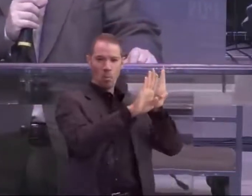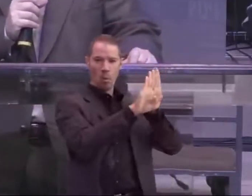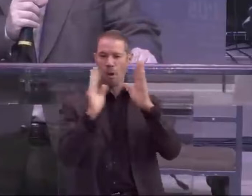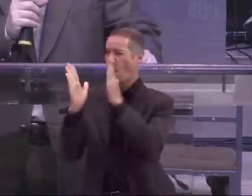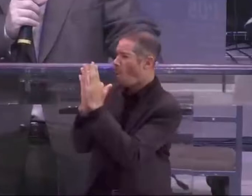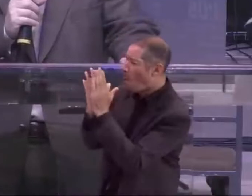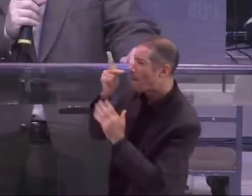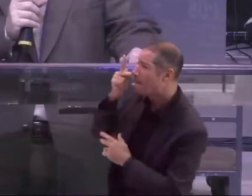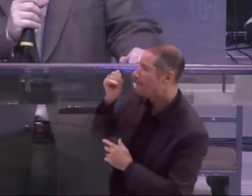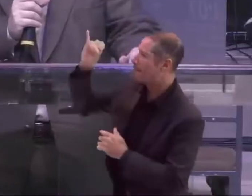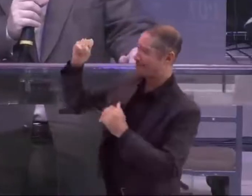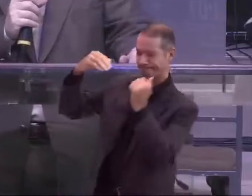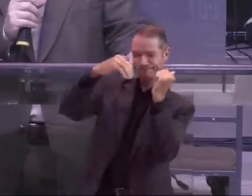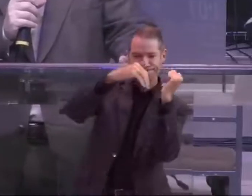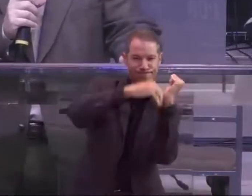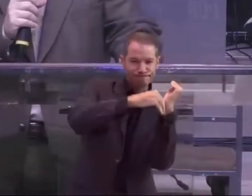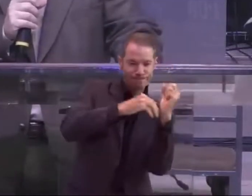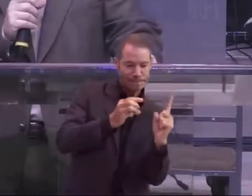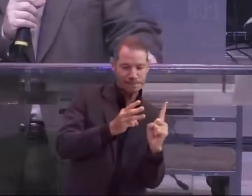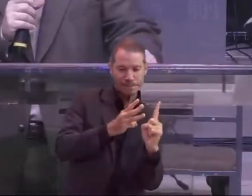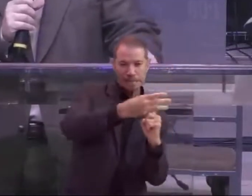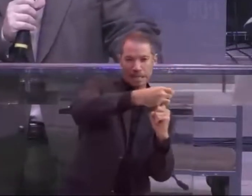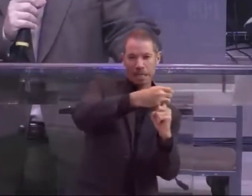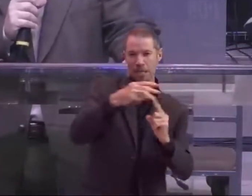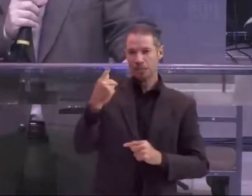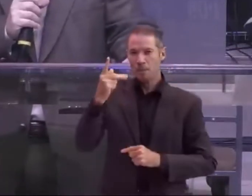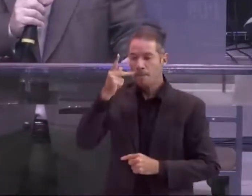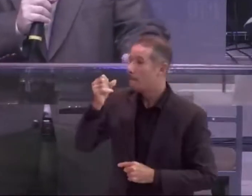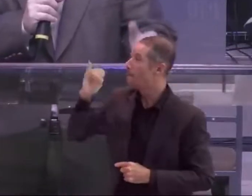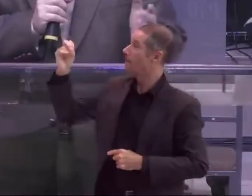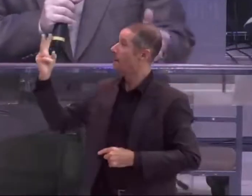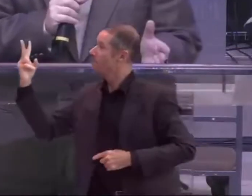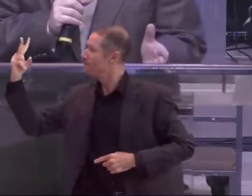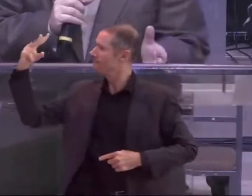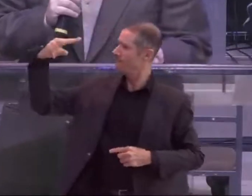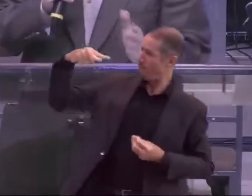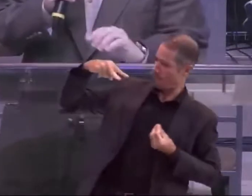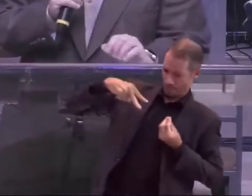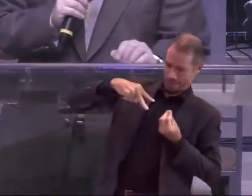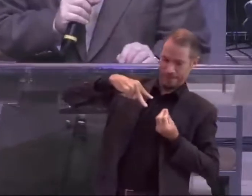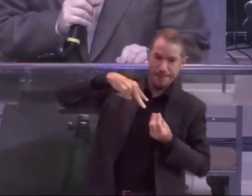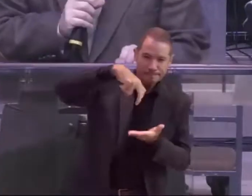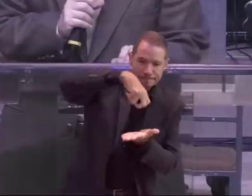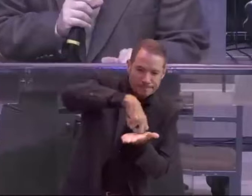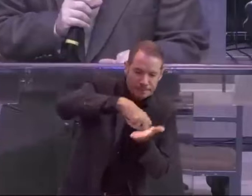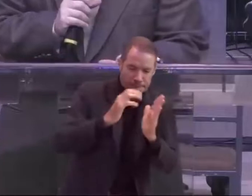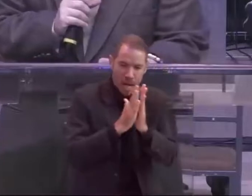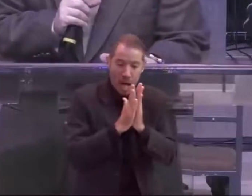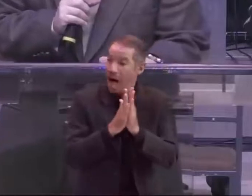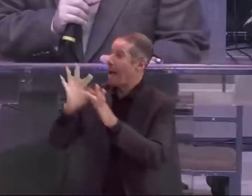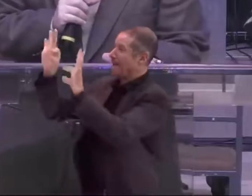seu pai que está em secreto. E então seu pai, que vê em secreto, o